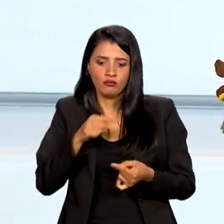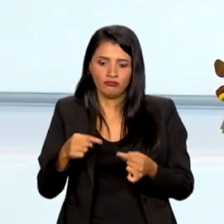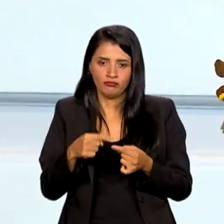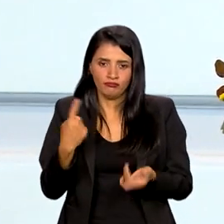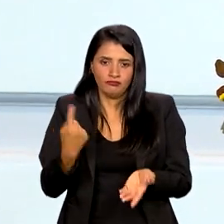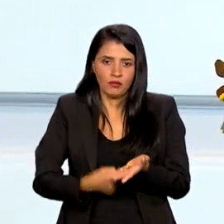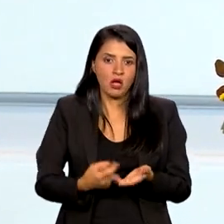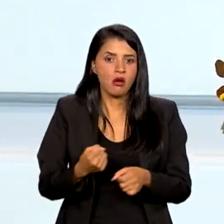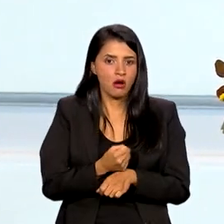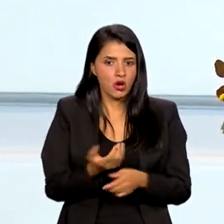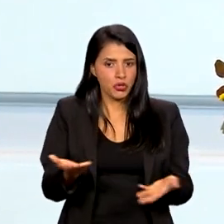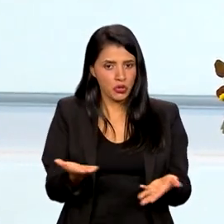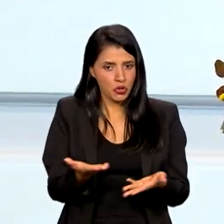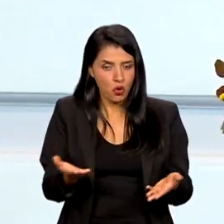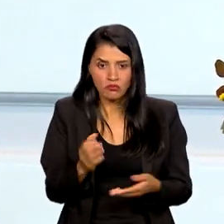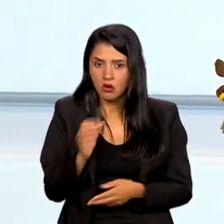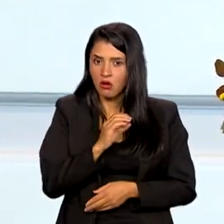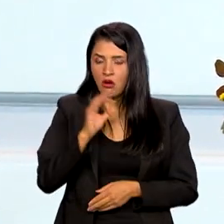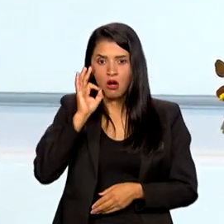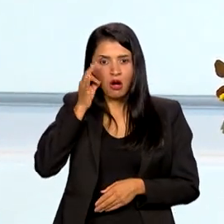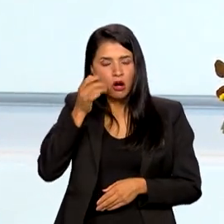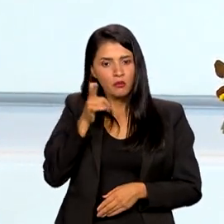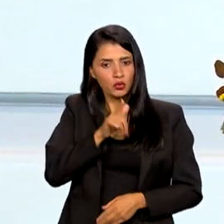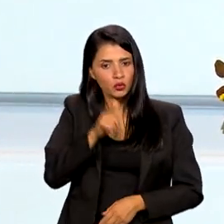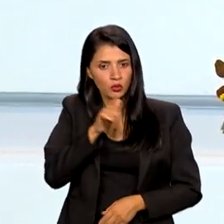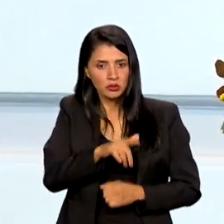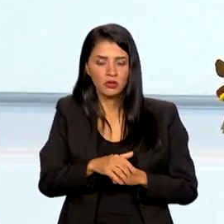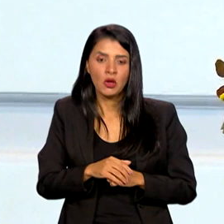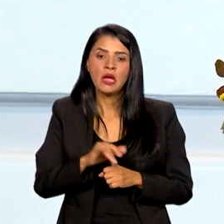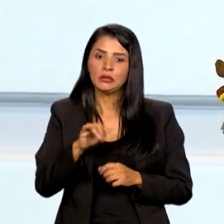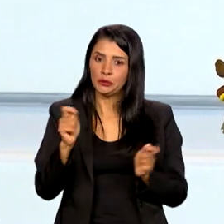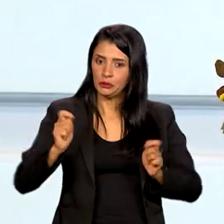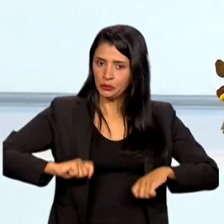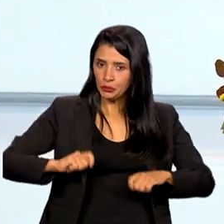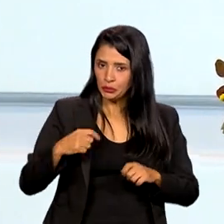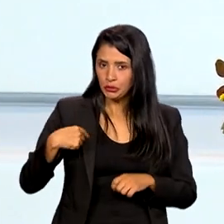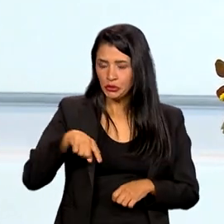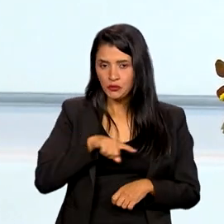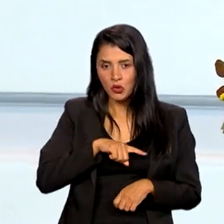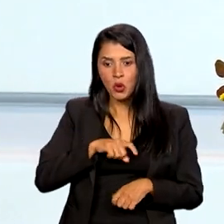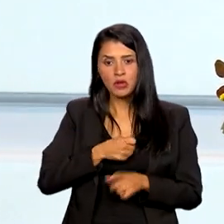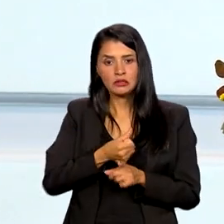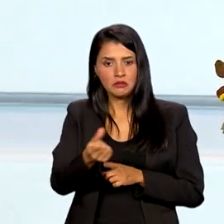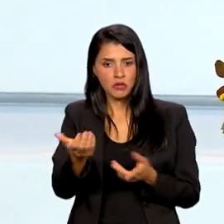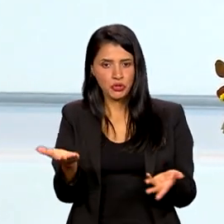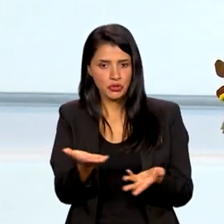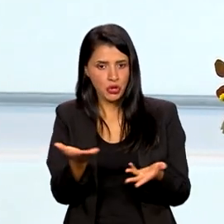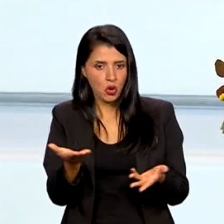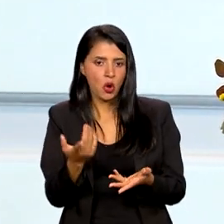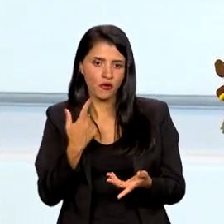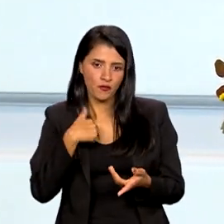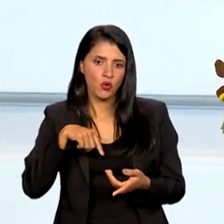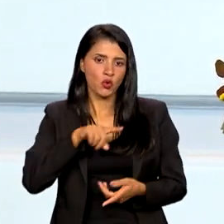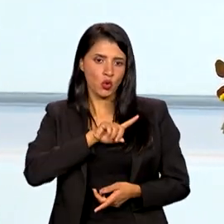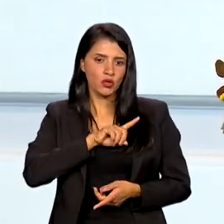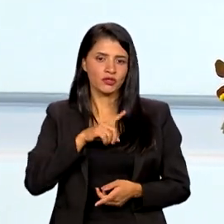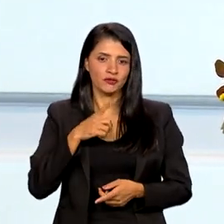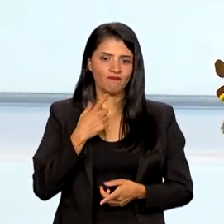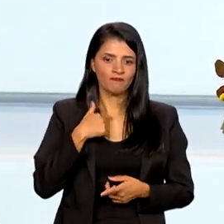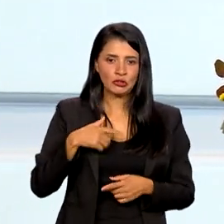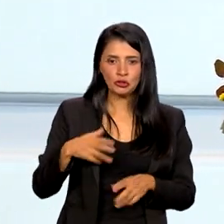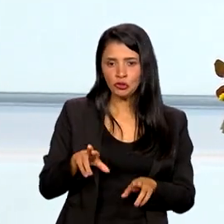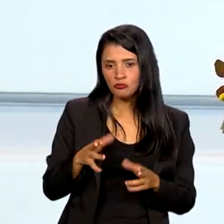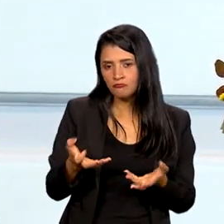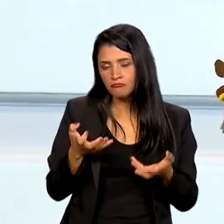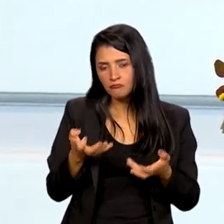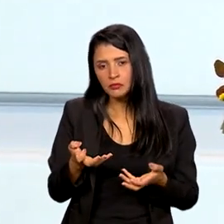ano, sim, sem dúvida, o mais rápido possível. Se possível, fecharíamos nesse semestre, né, como era o nosso desejo. E